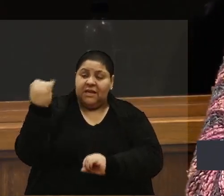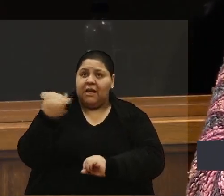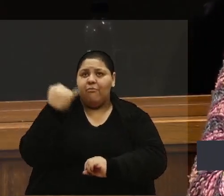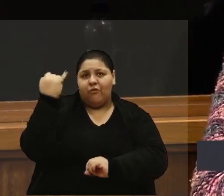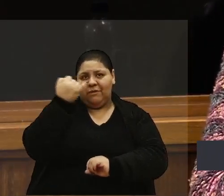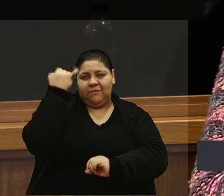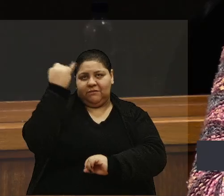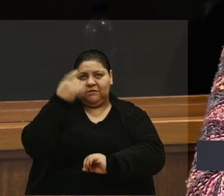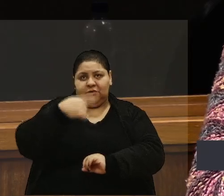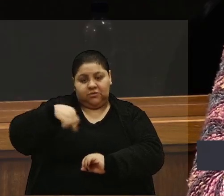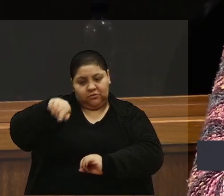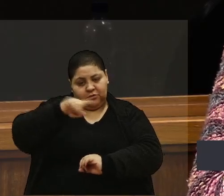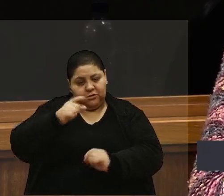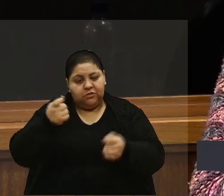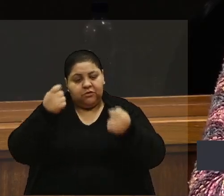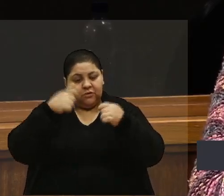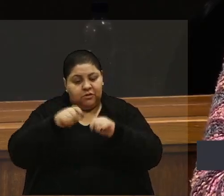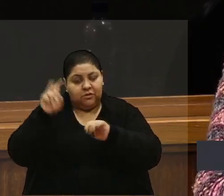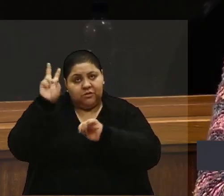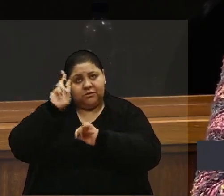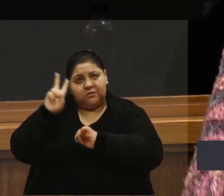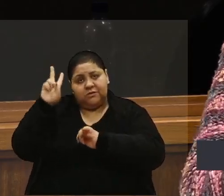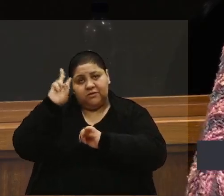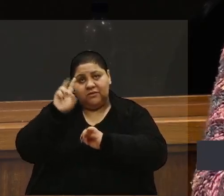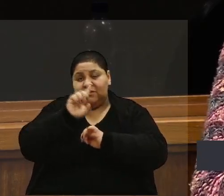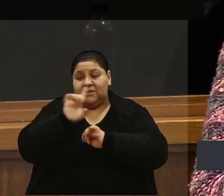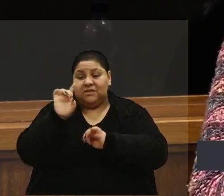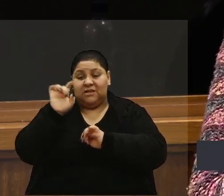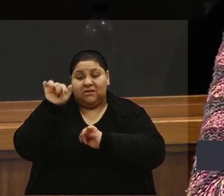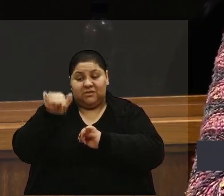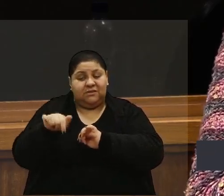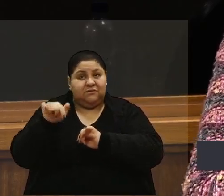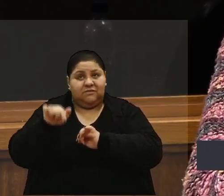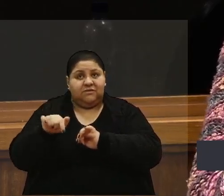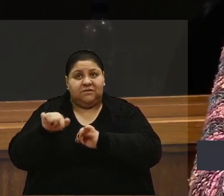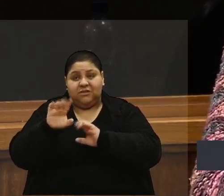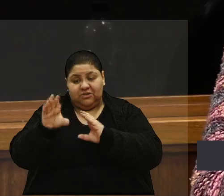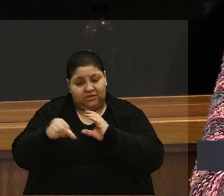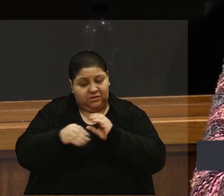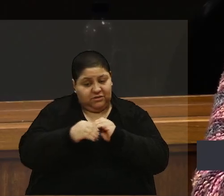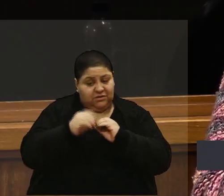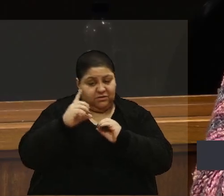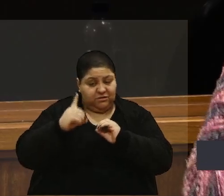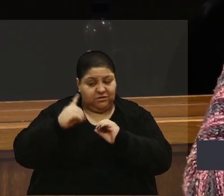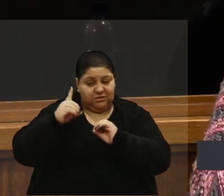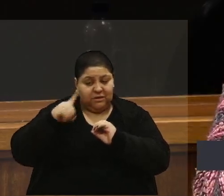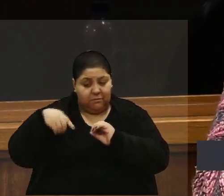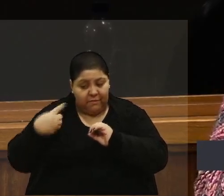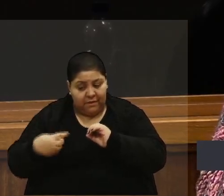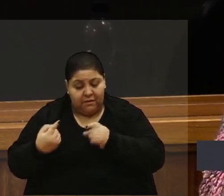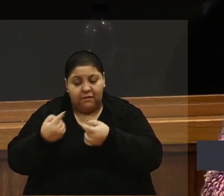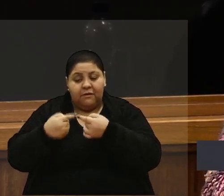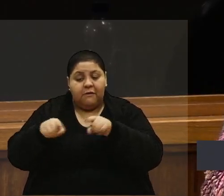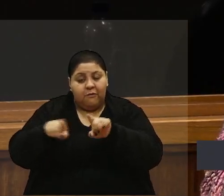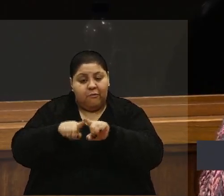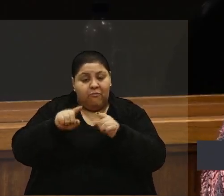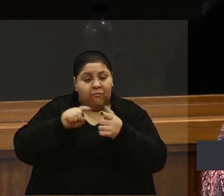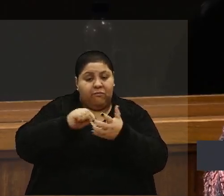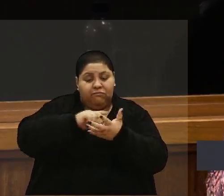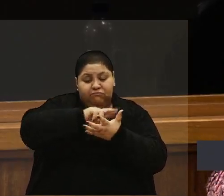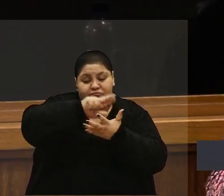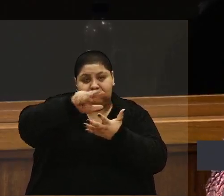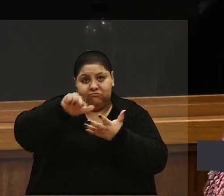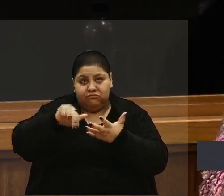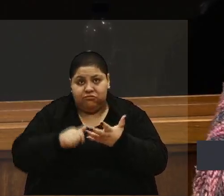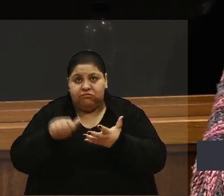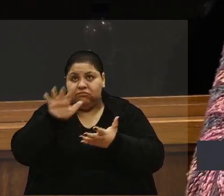importante. Nós precisamos relembrar não só esta emenda da deputada Denise, mas várias outras